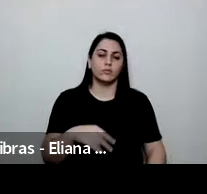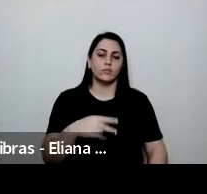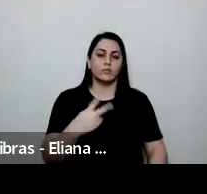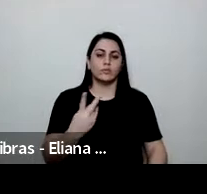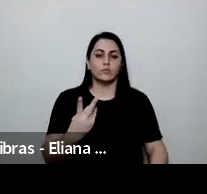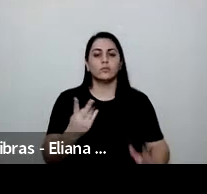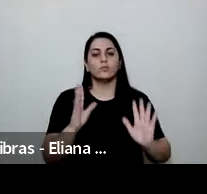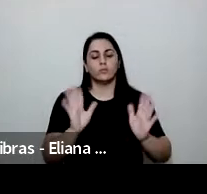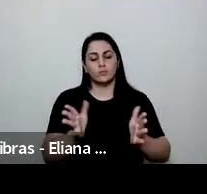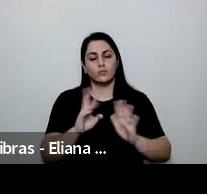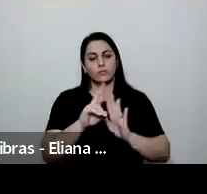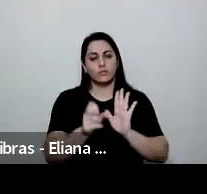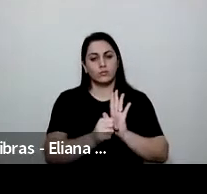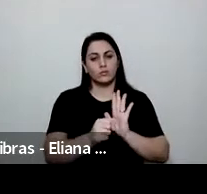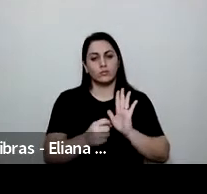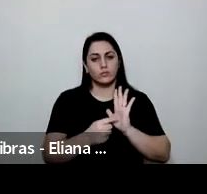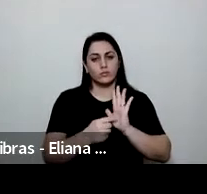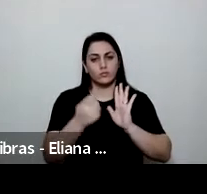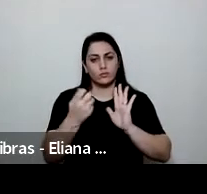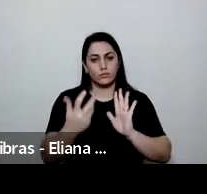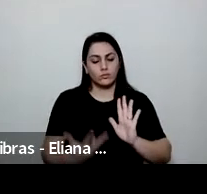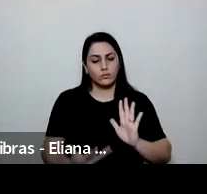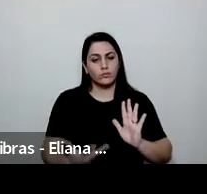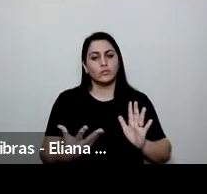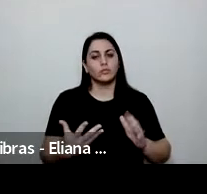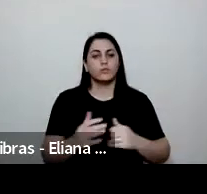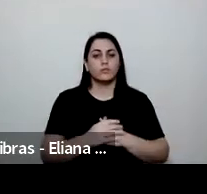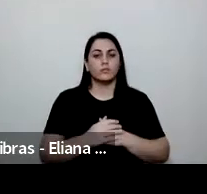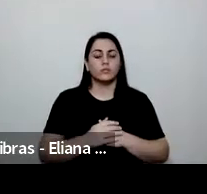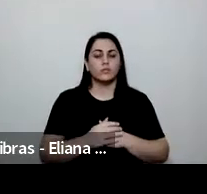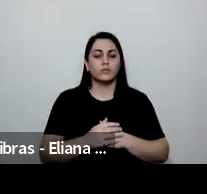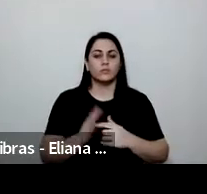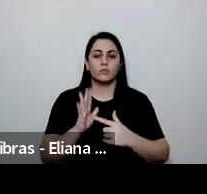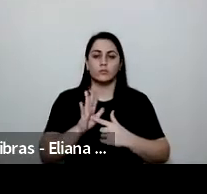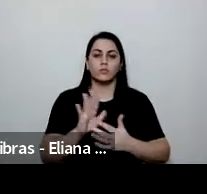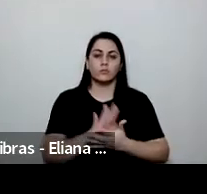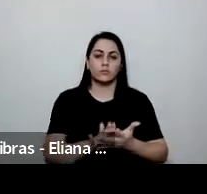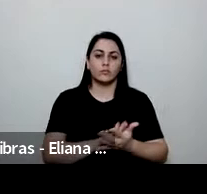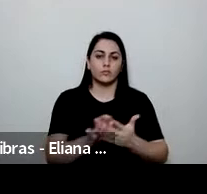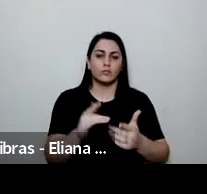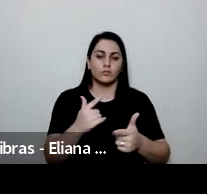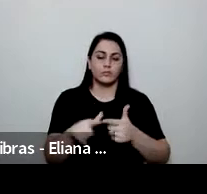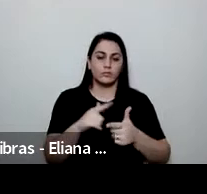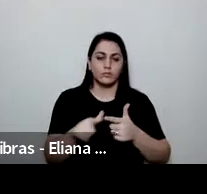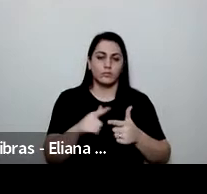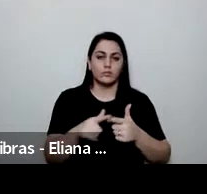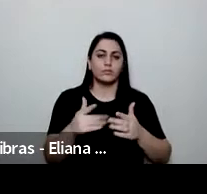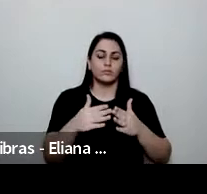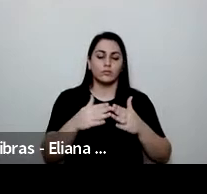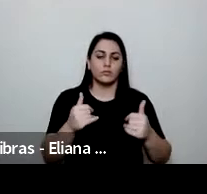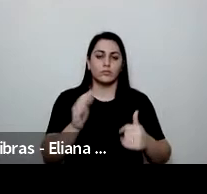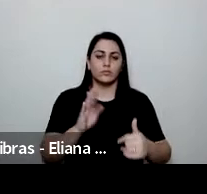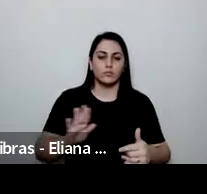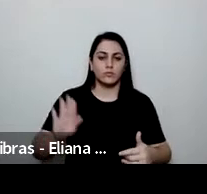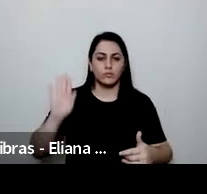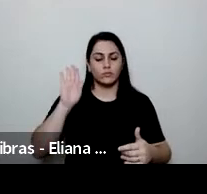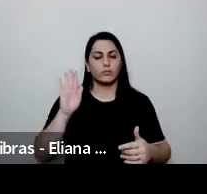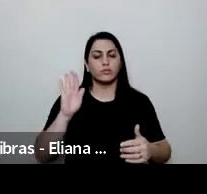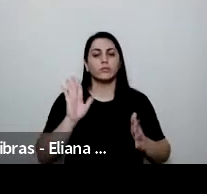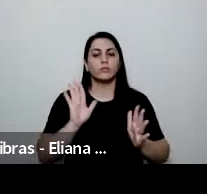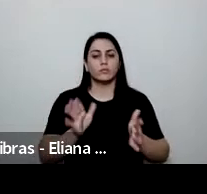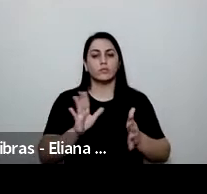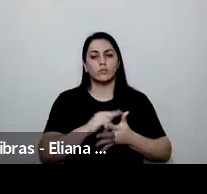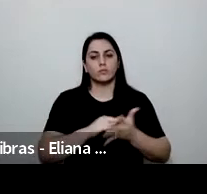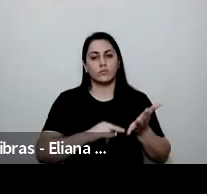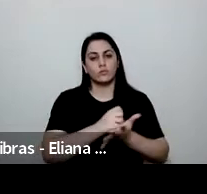revolução supracitado Nenhuma Condenação Há notícia de inelegibilidade apresentada a esse pedido de registro de candidatura conforme certidão da Secretaria